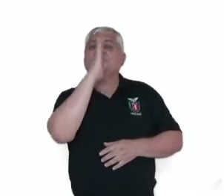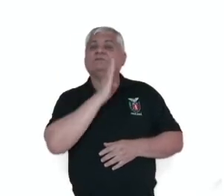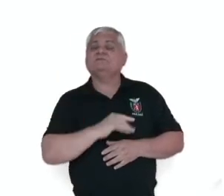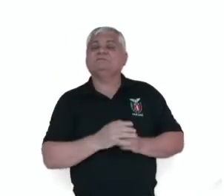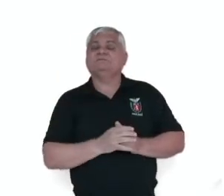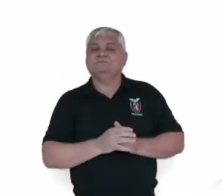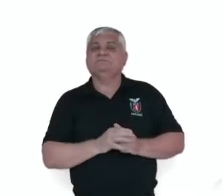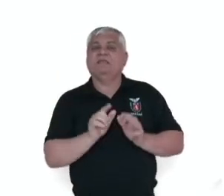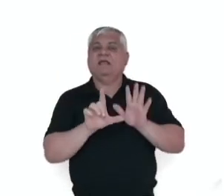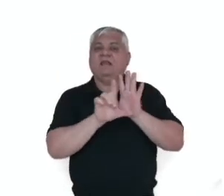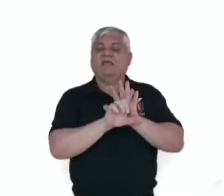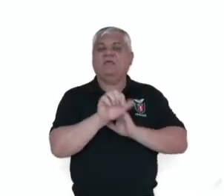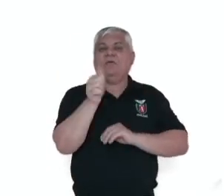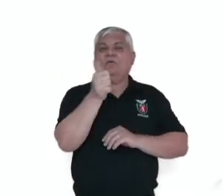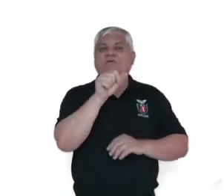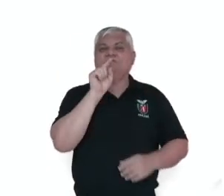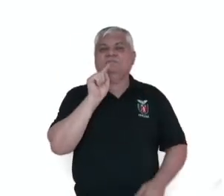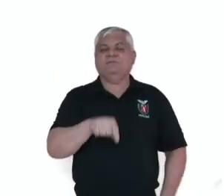Lei número